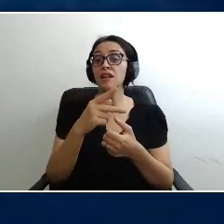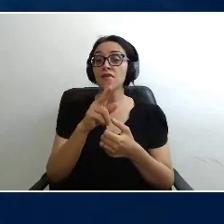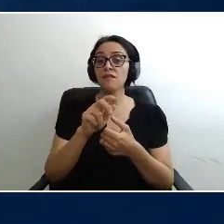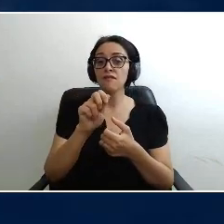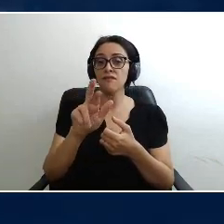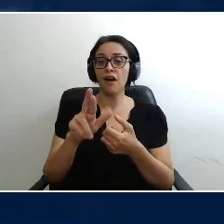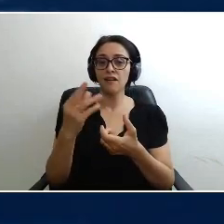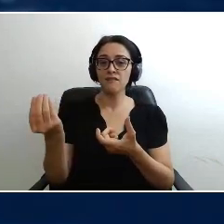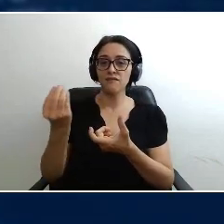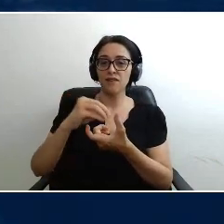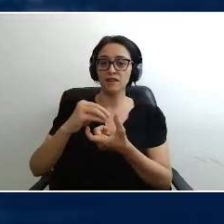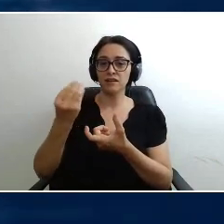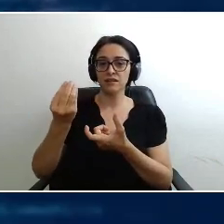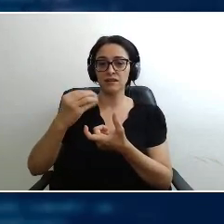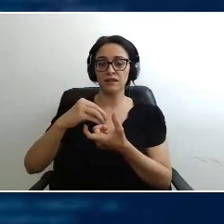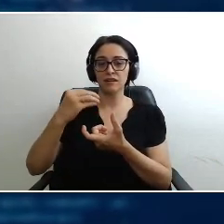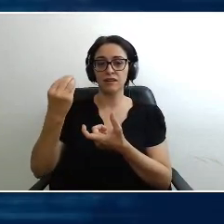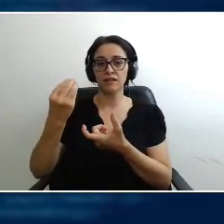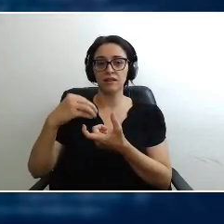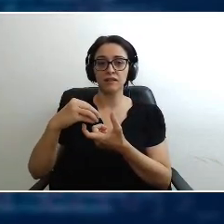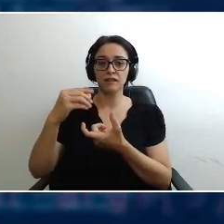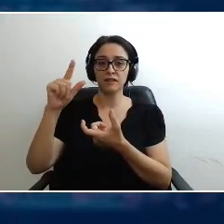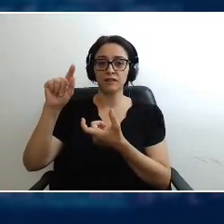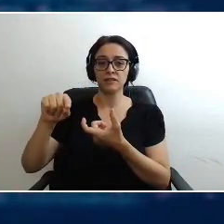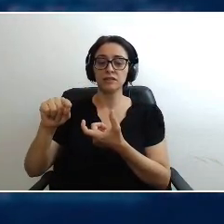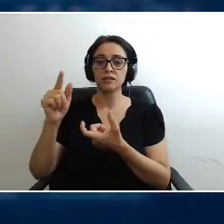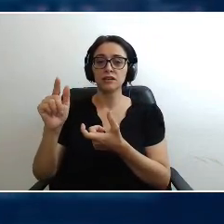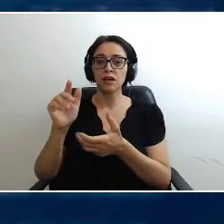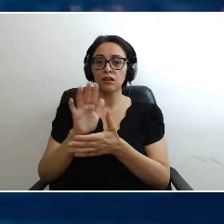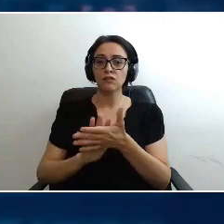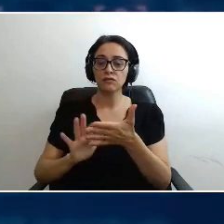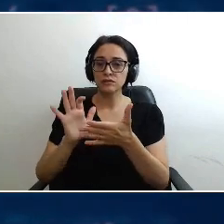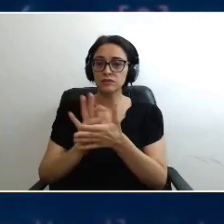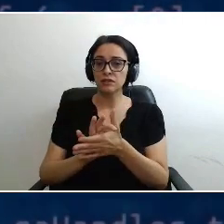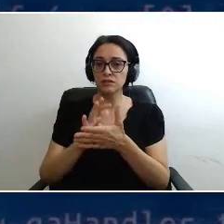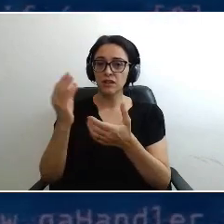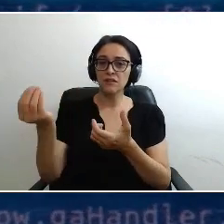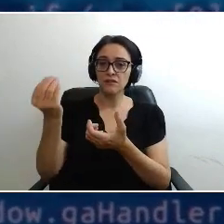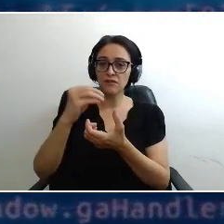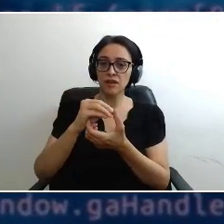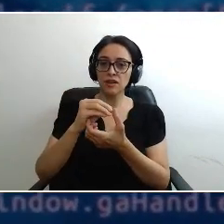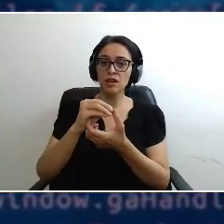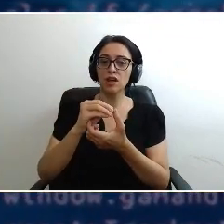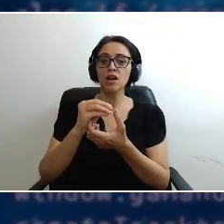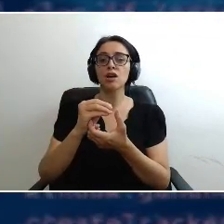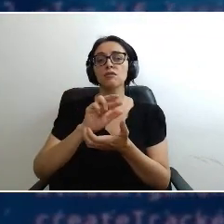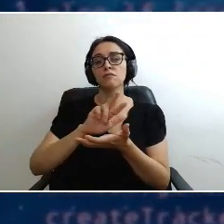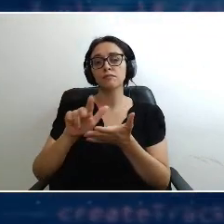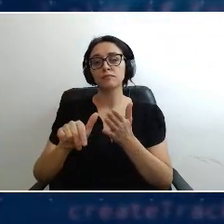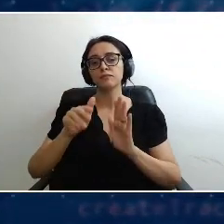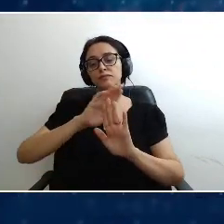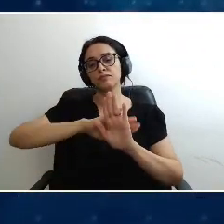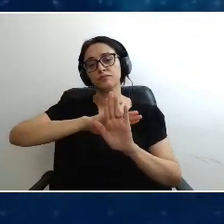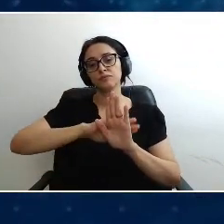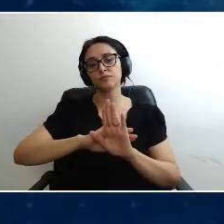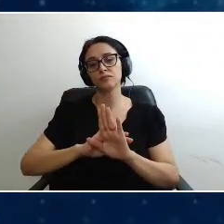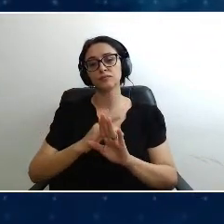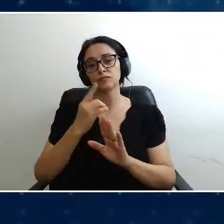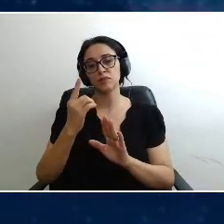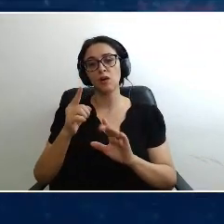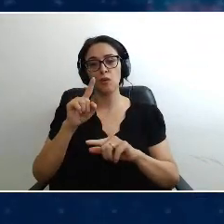gente está jogando ali, né, uma função para essa variável multiply. Por baixo dos panos, é tudo uma closure, é um